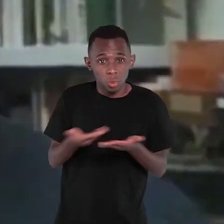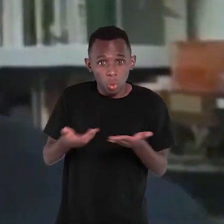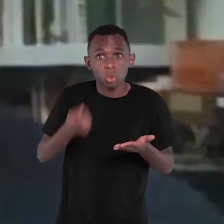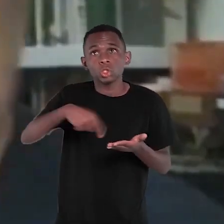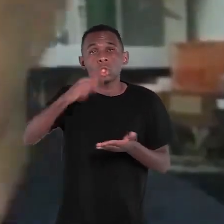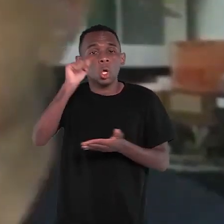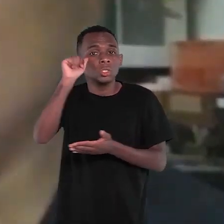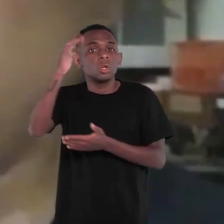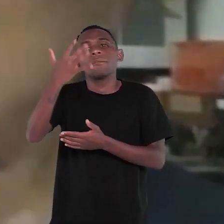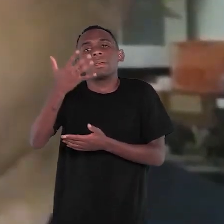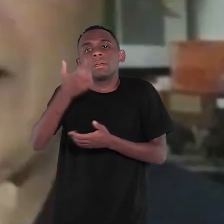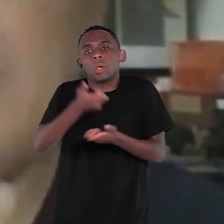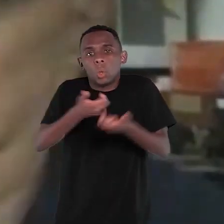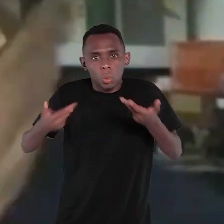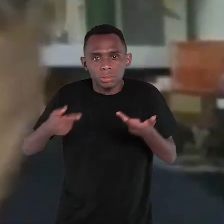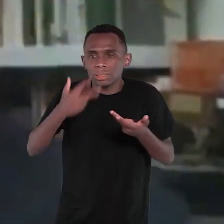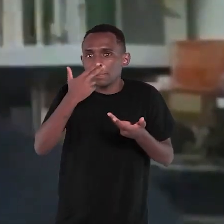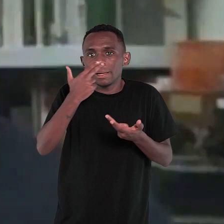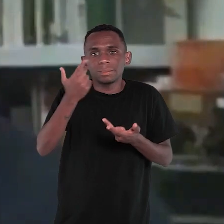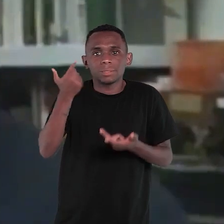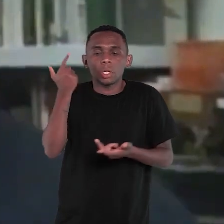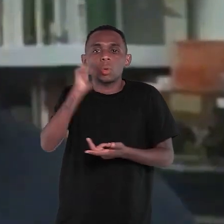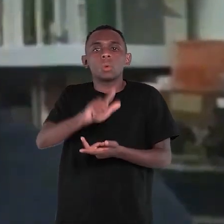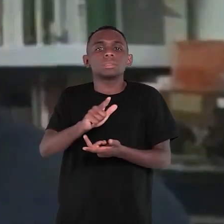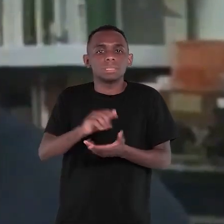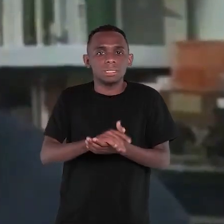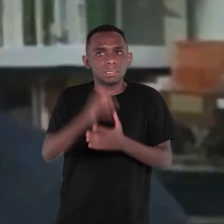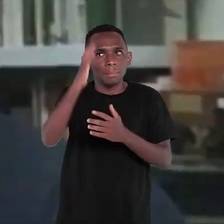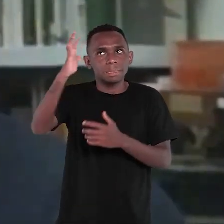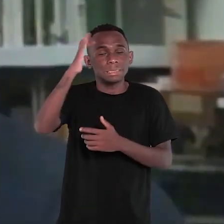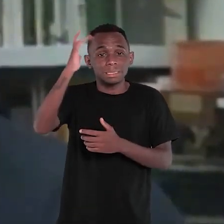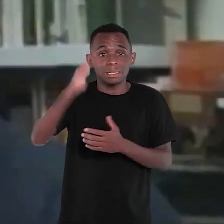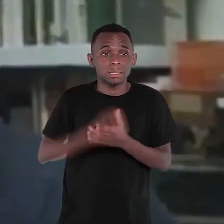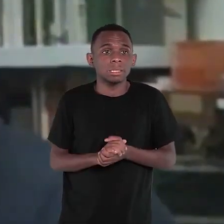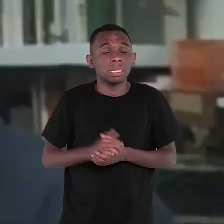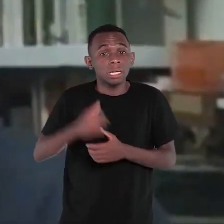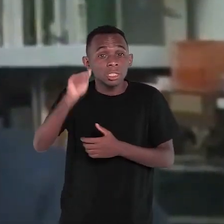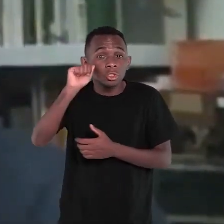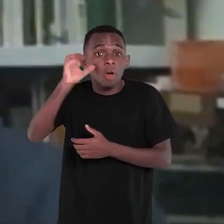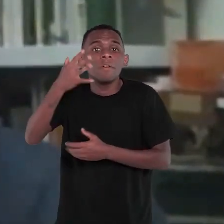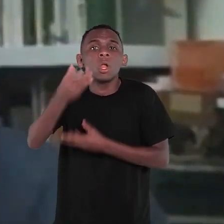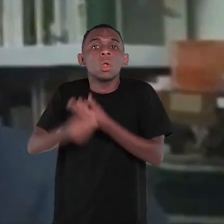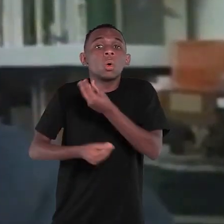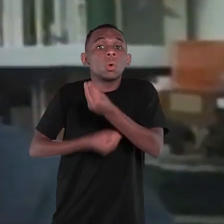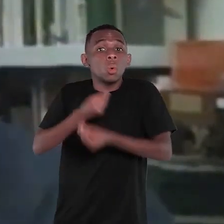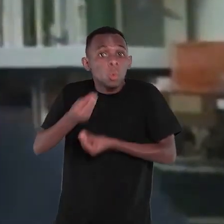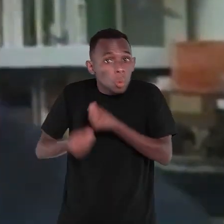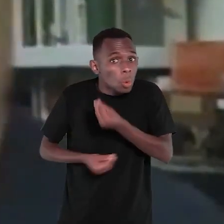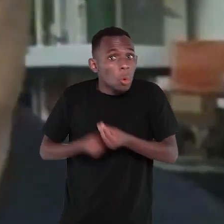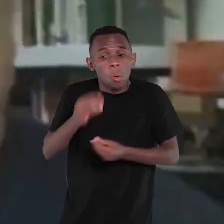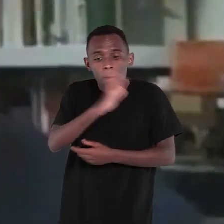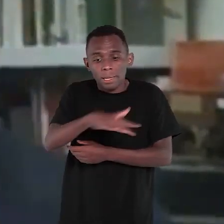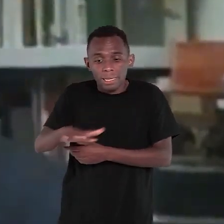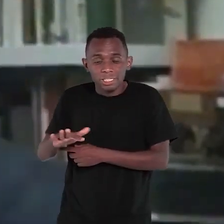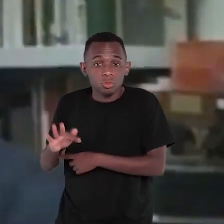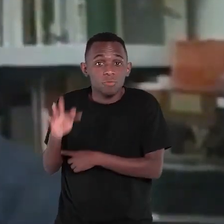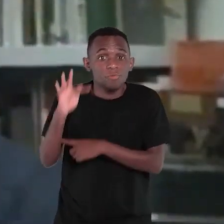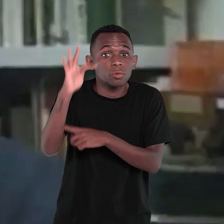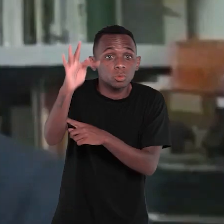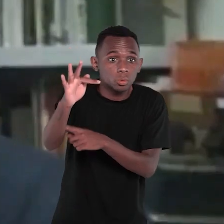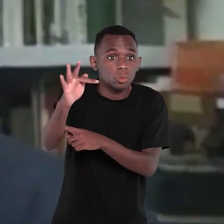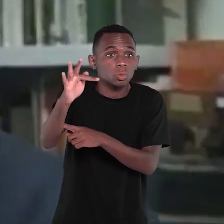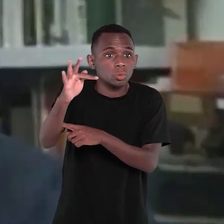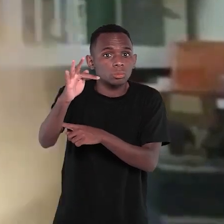decidindo coisas que vão muito além da nossa vida, né? Nós estamos decidindo como é que as crianças, os futuros adultos,